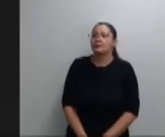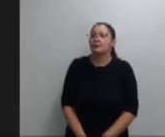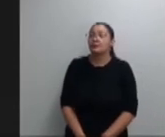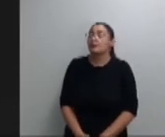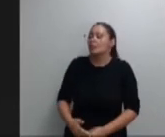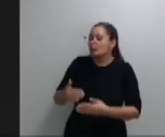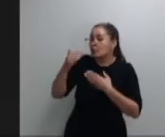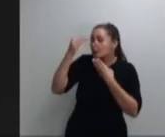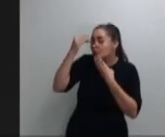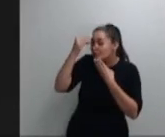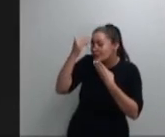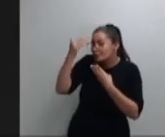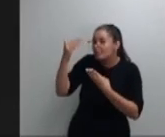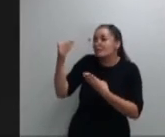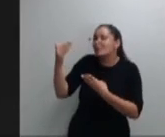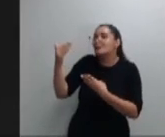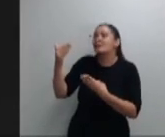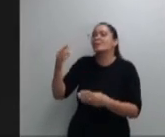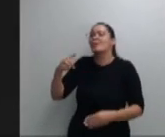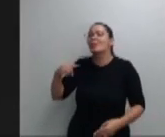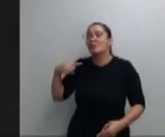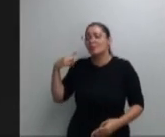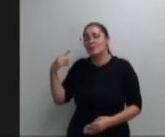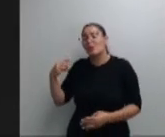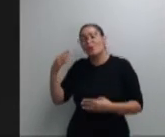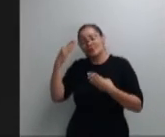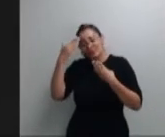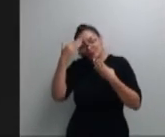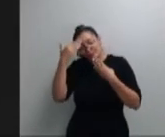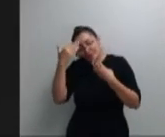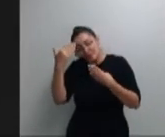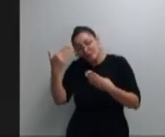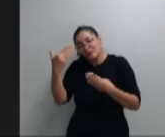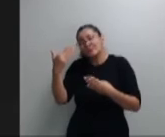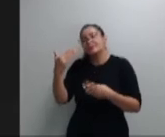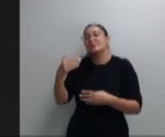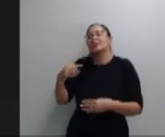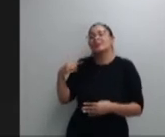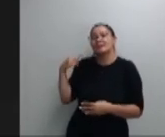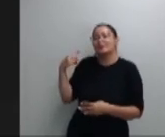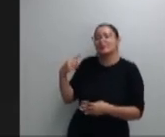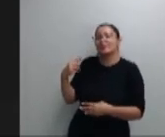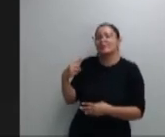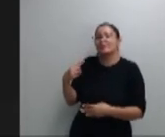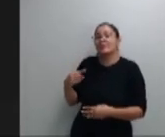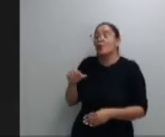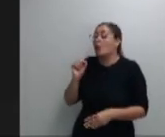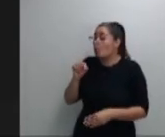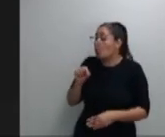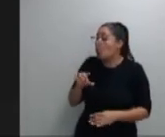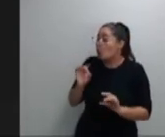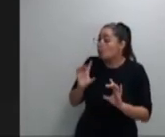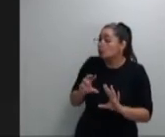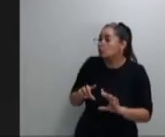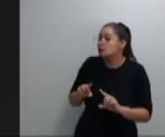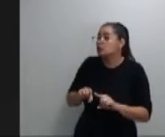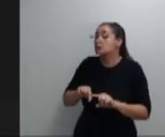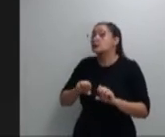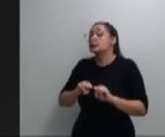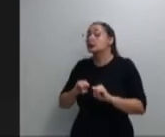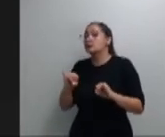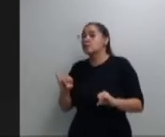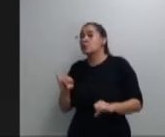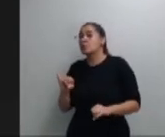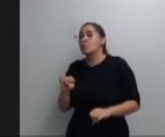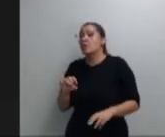agradeço então a doutora Ana ao doutor Tassir as participações faço uma observação que se porventura o ministro